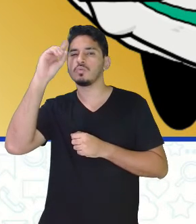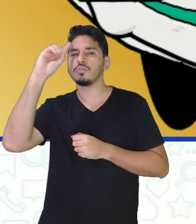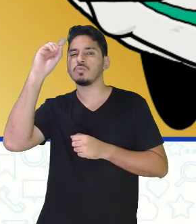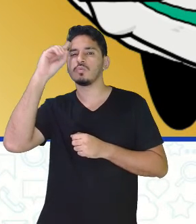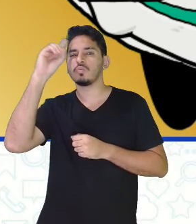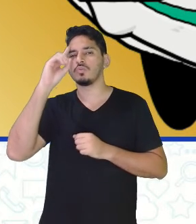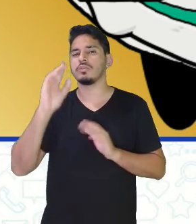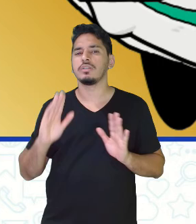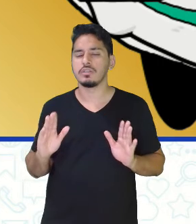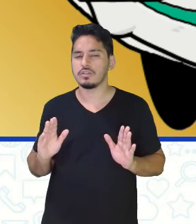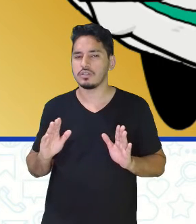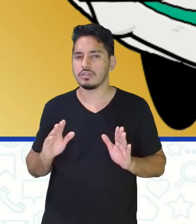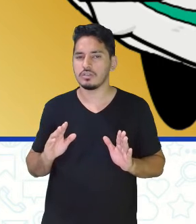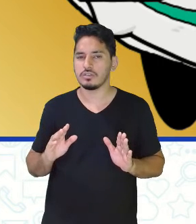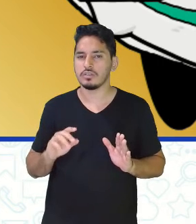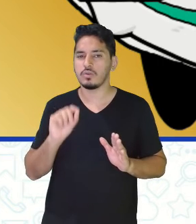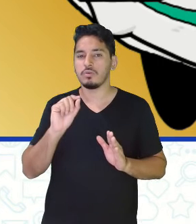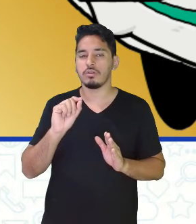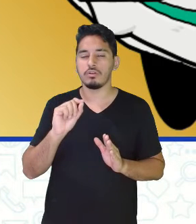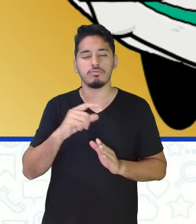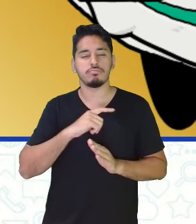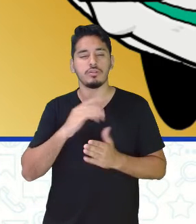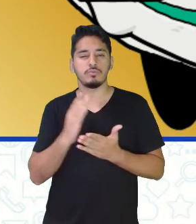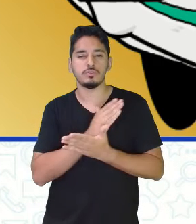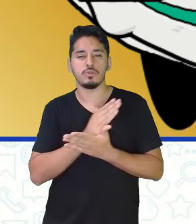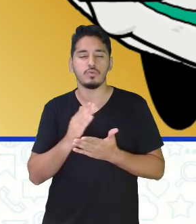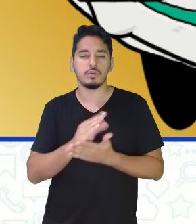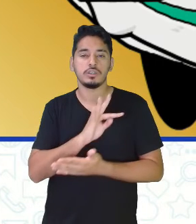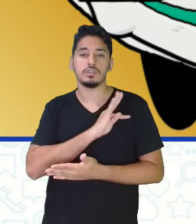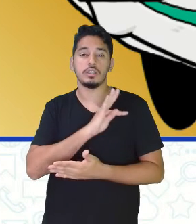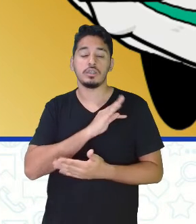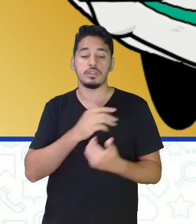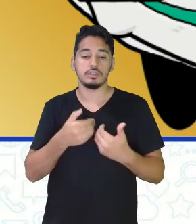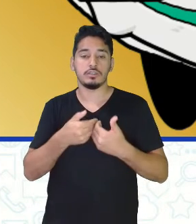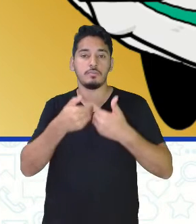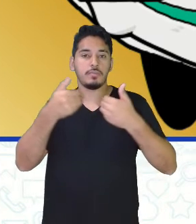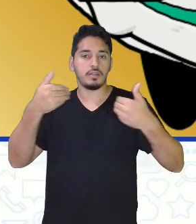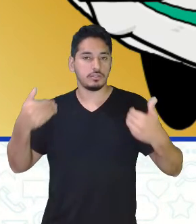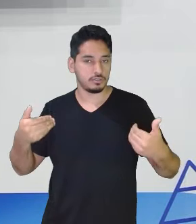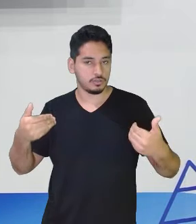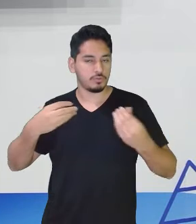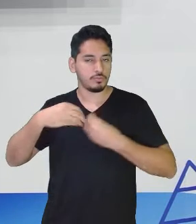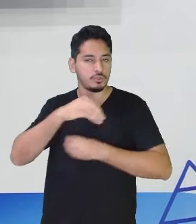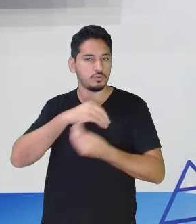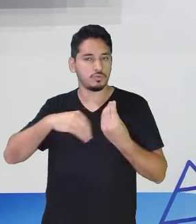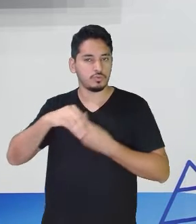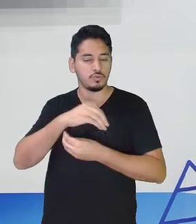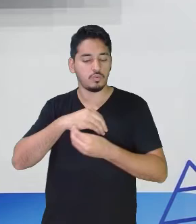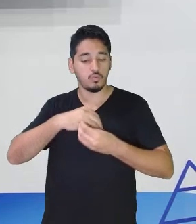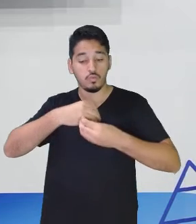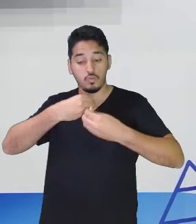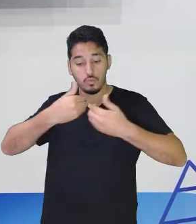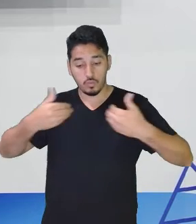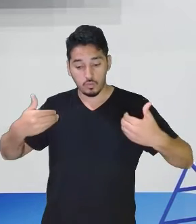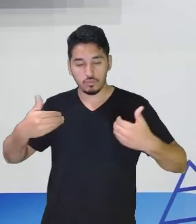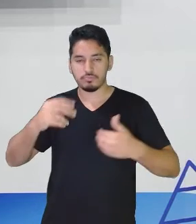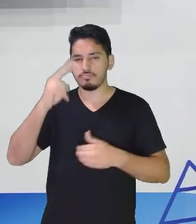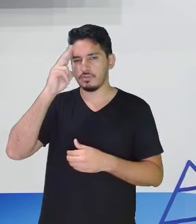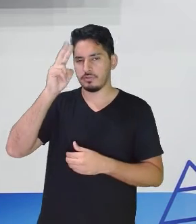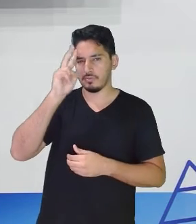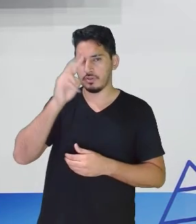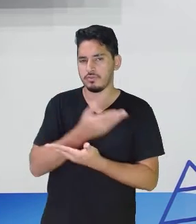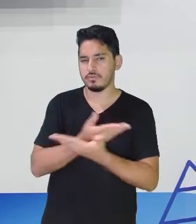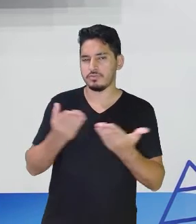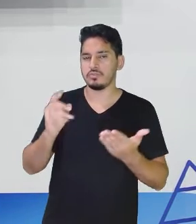diariamente, nas quais aplicamos algumas técnicas de separação de misturas. Então, aqui eu estou querendo lembrar a